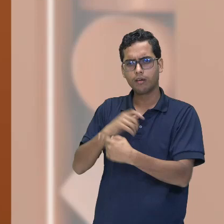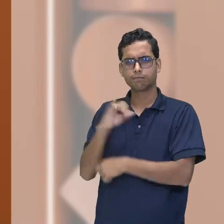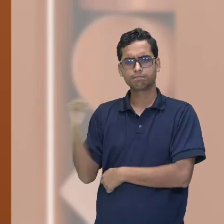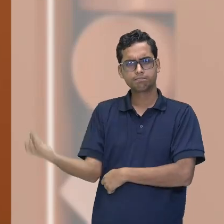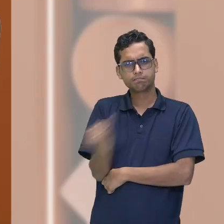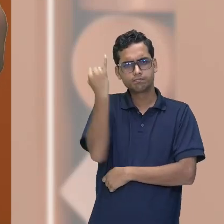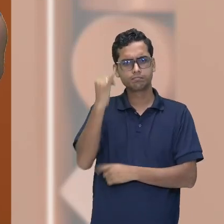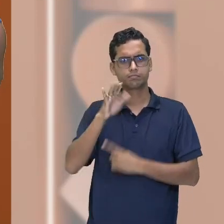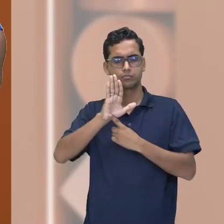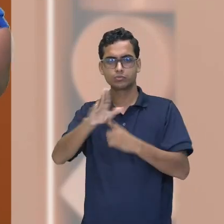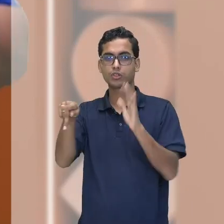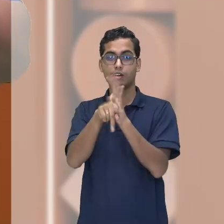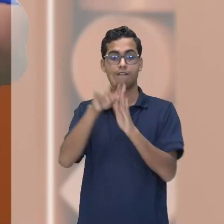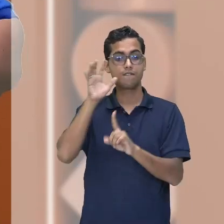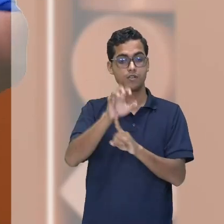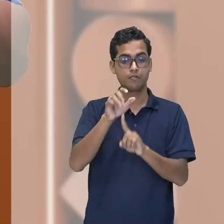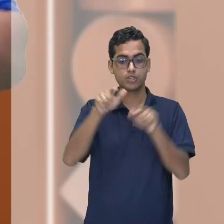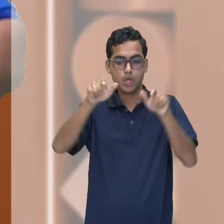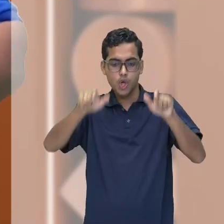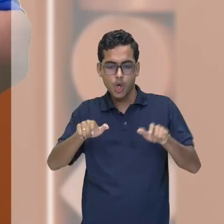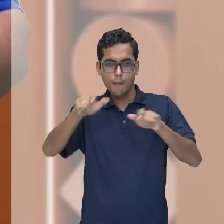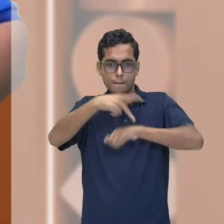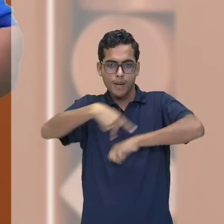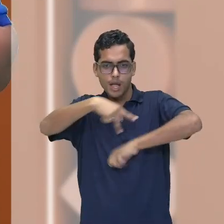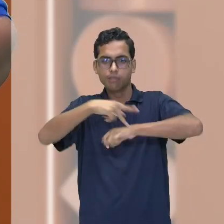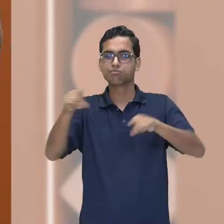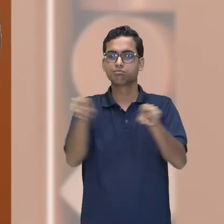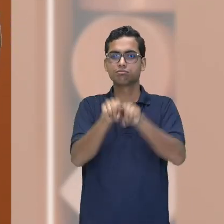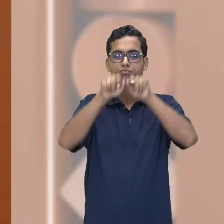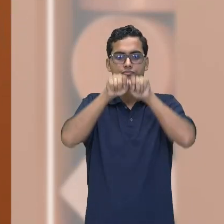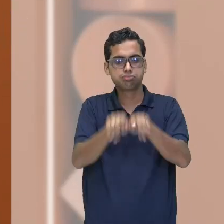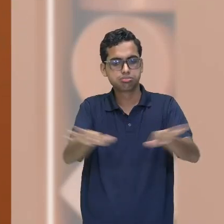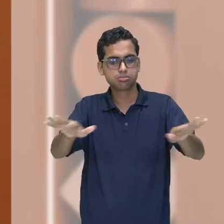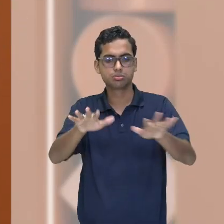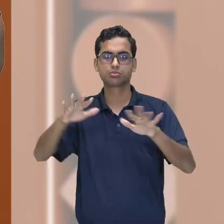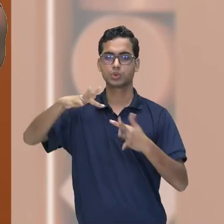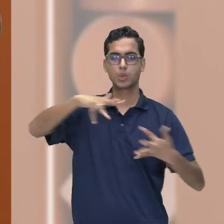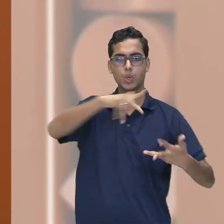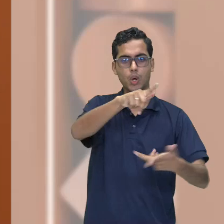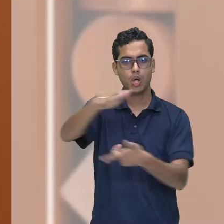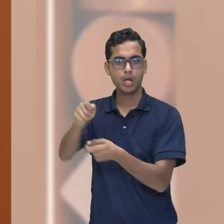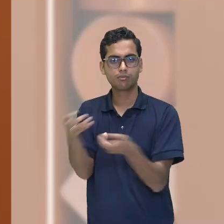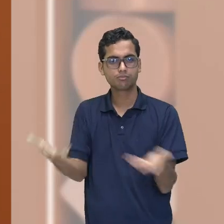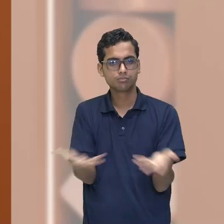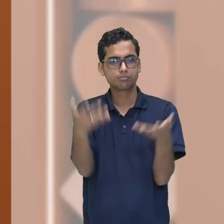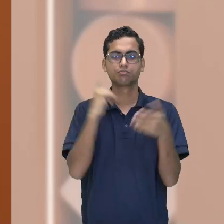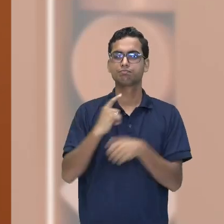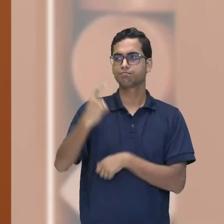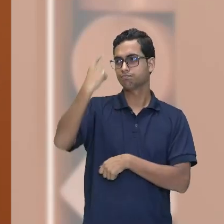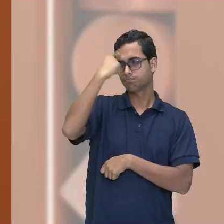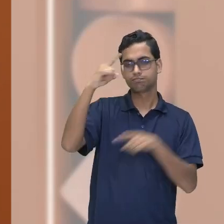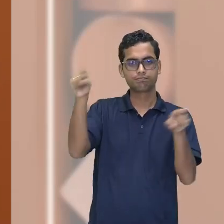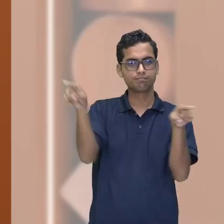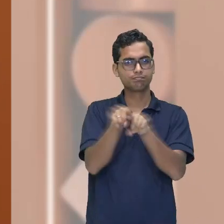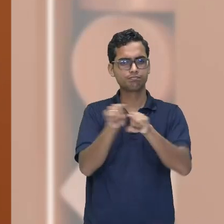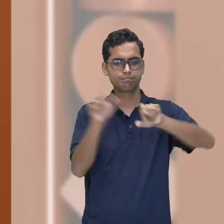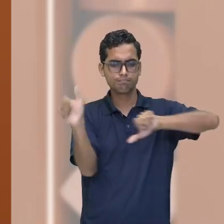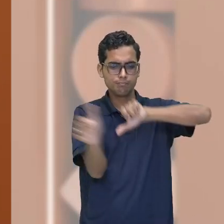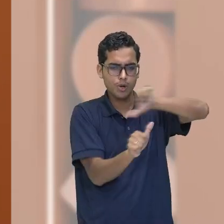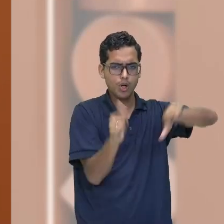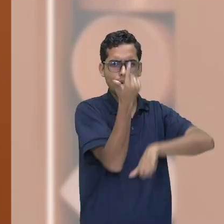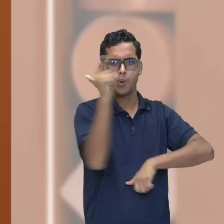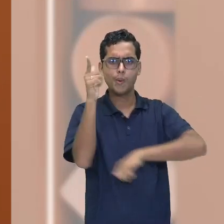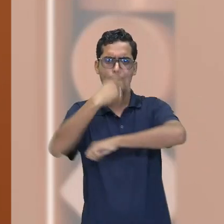em nível mundial, nacional e mundial, porque inspiram ideias, inspiram mudanças que outras nações, que